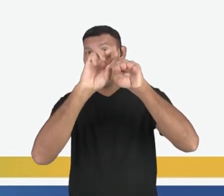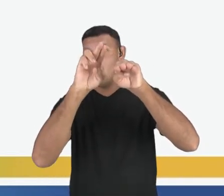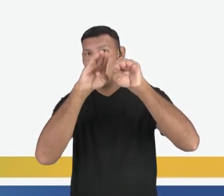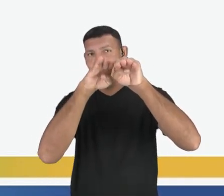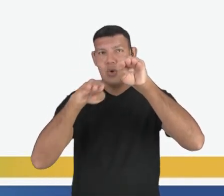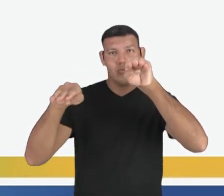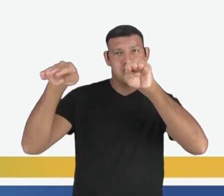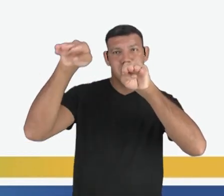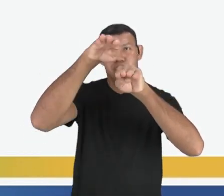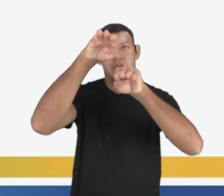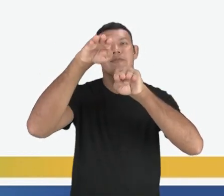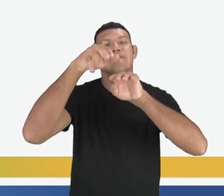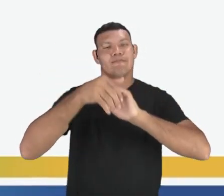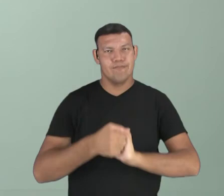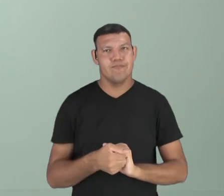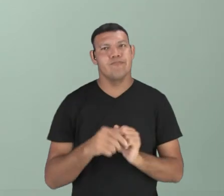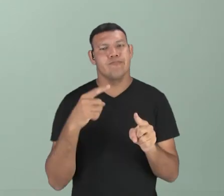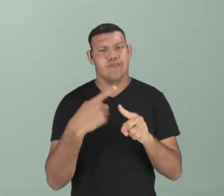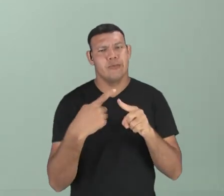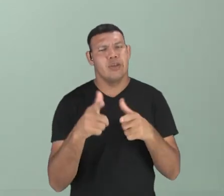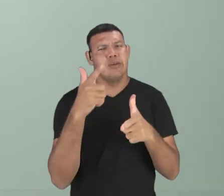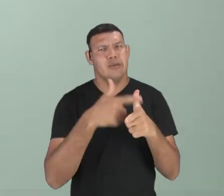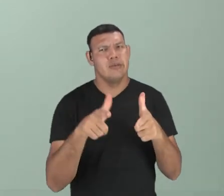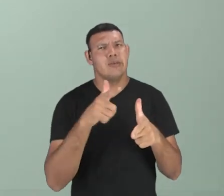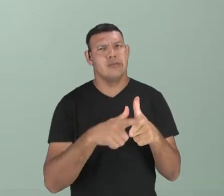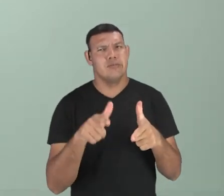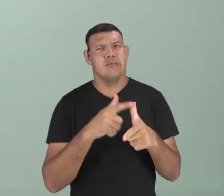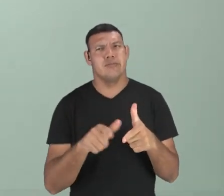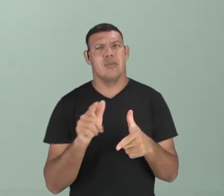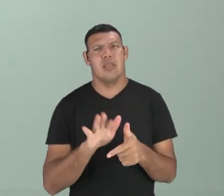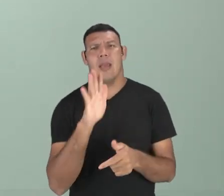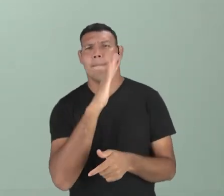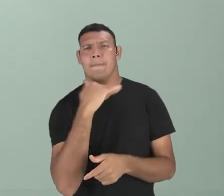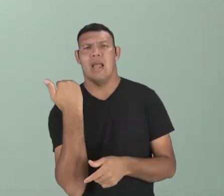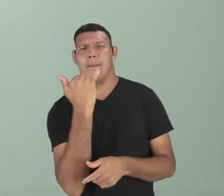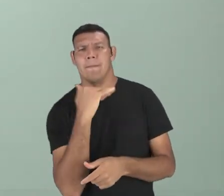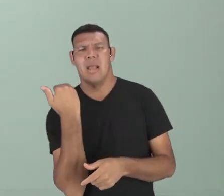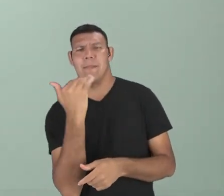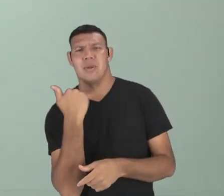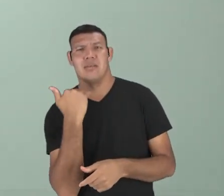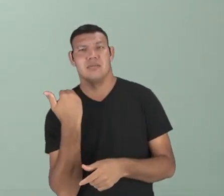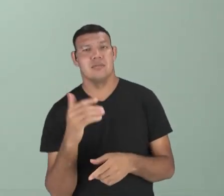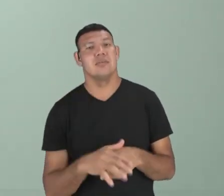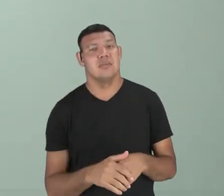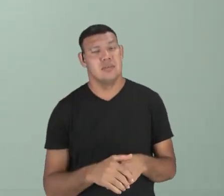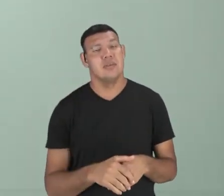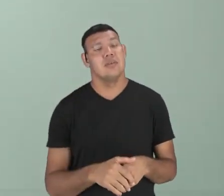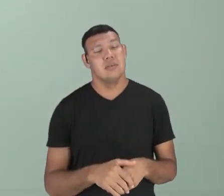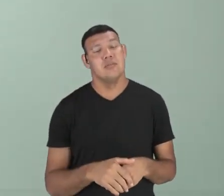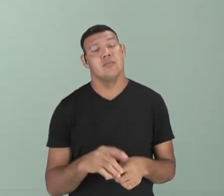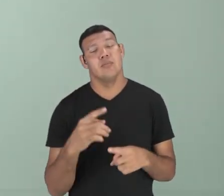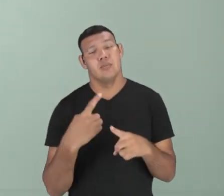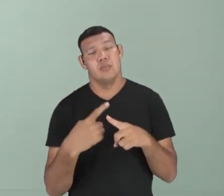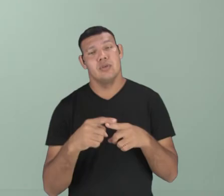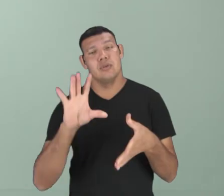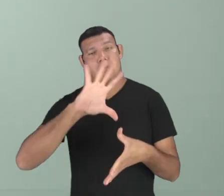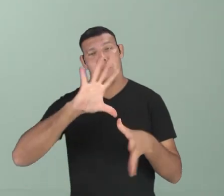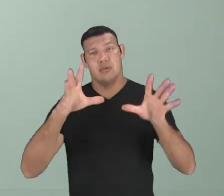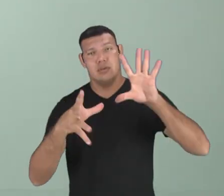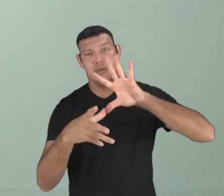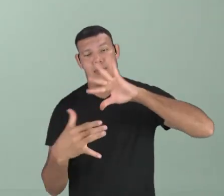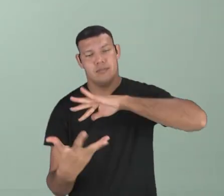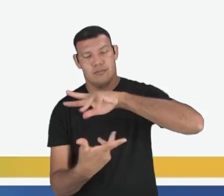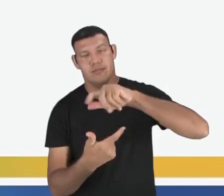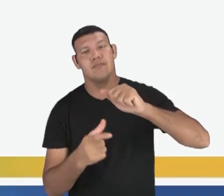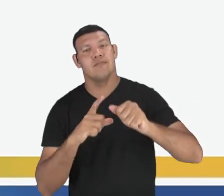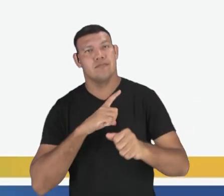passou por sérios problemas, tendo uma grande mortandade de sua população em função da pandemia. Com isso, vamos para o nosso exestando.